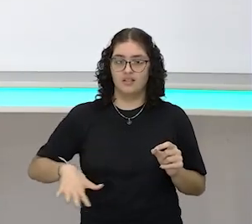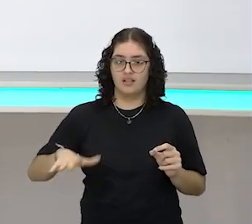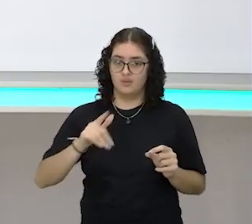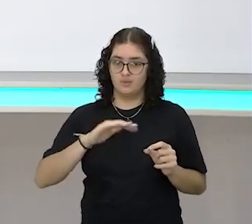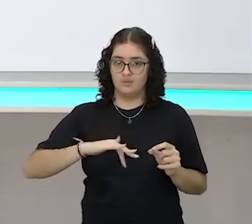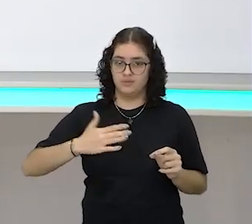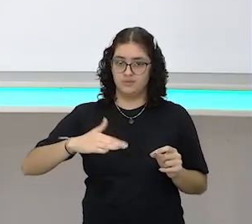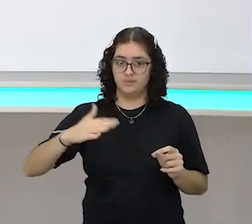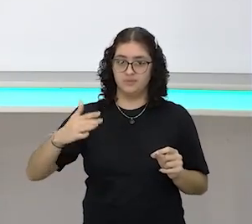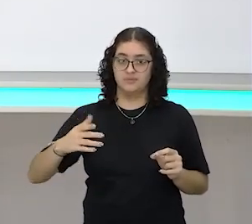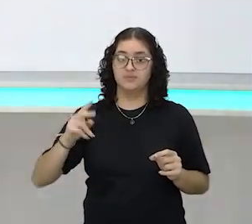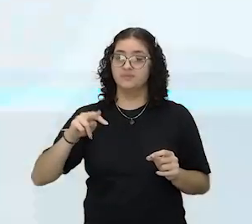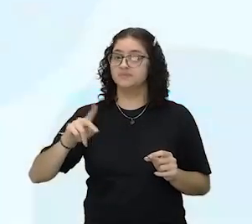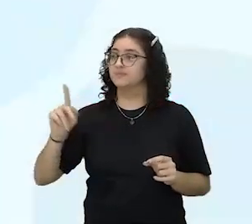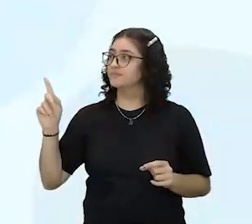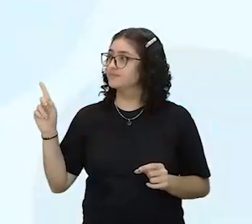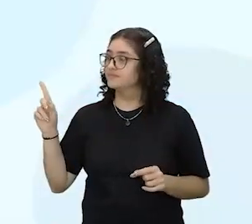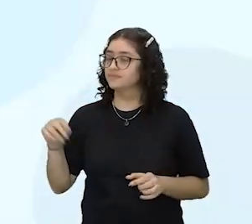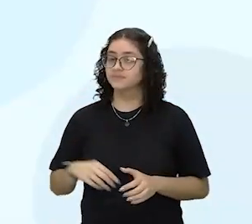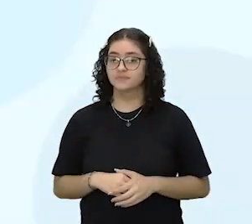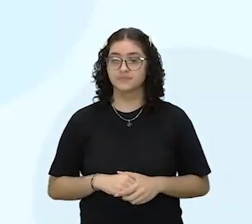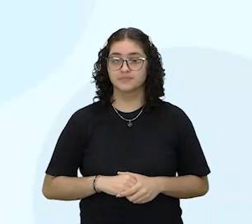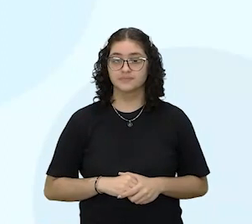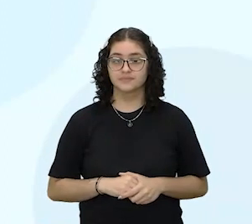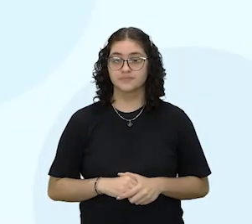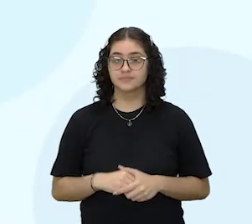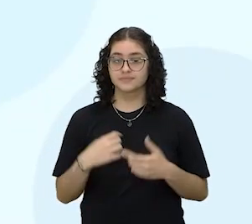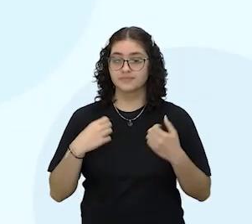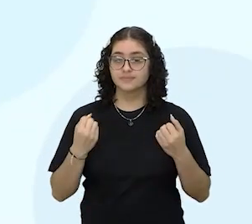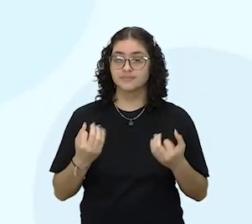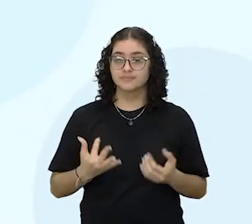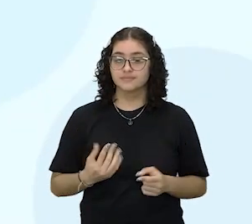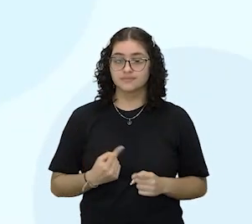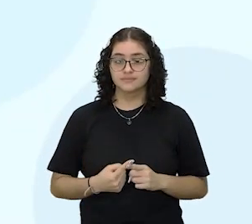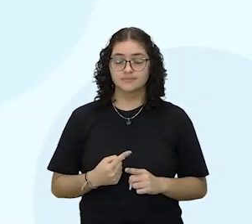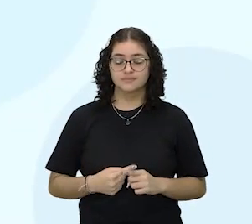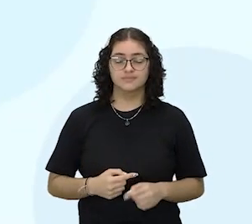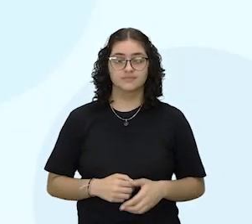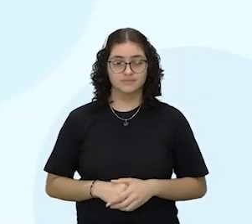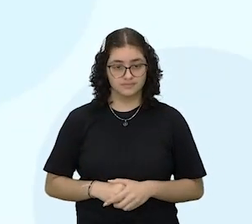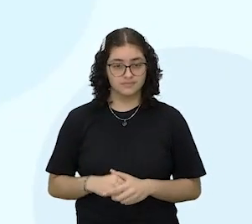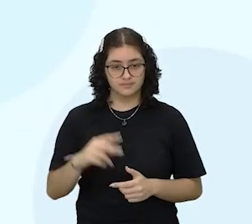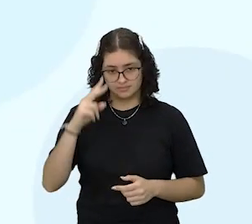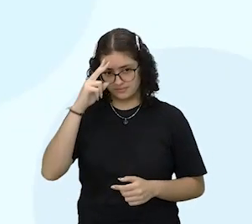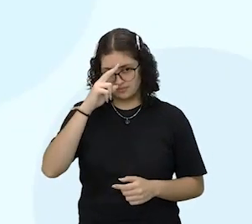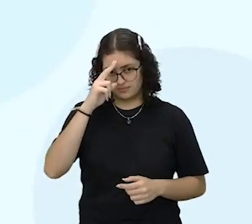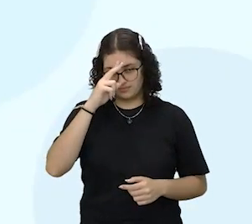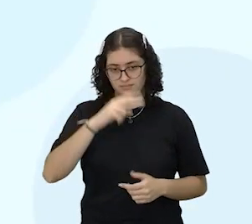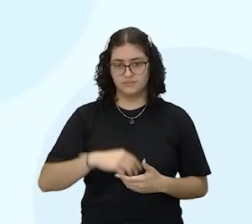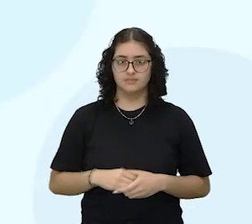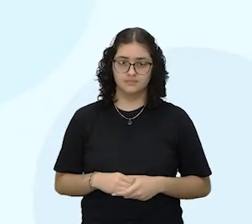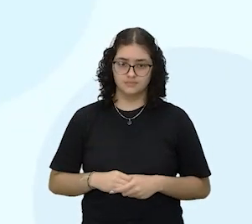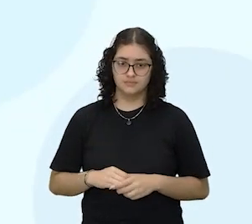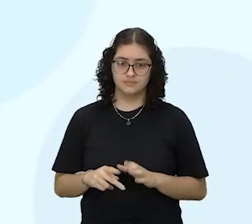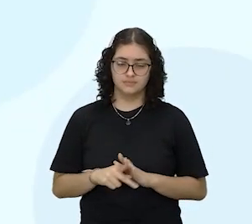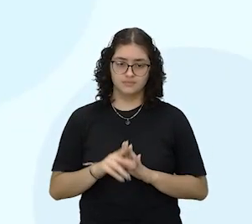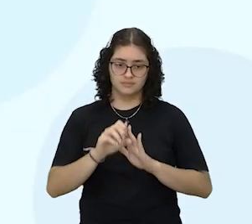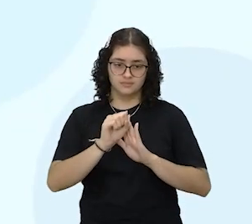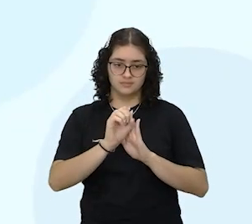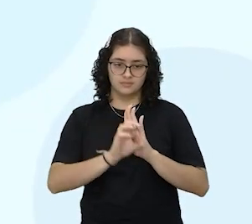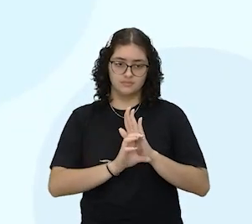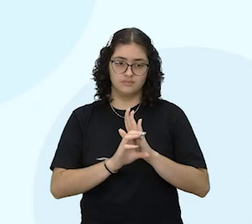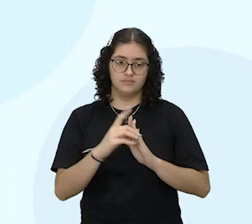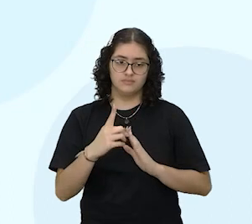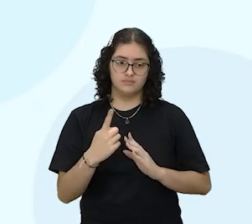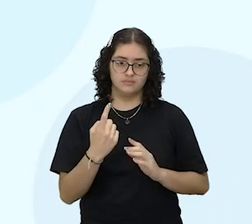Então, volta no mapa de novo. Eu disse isso justamente para mostrar que, historicamente, lá no século XVIII, esse Frei